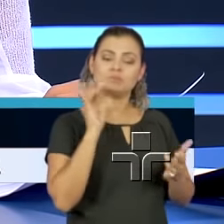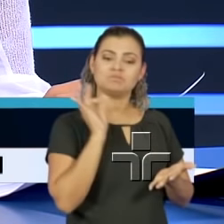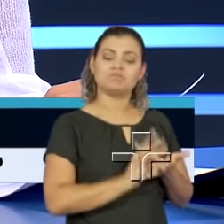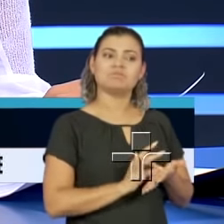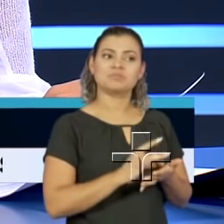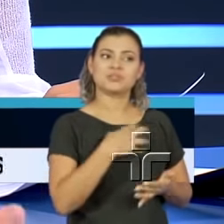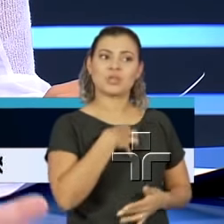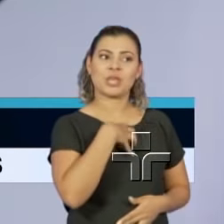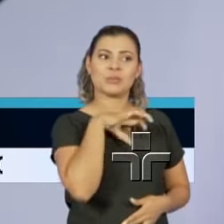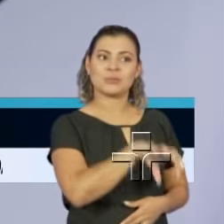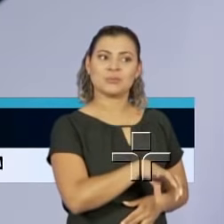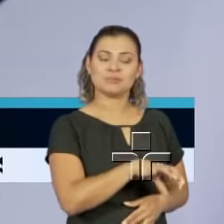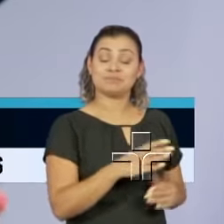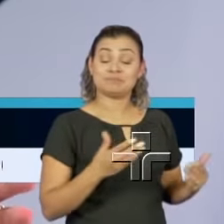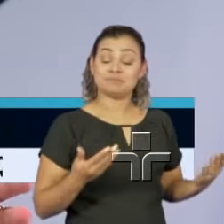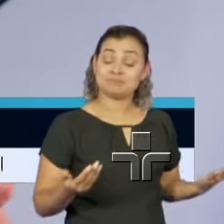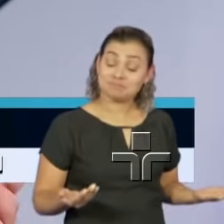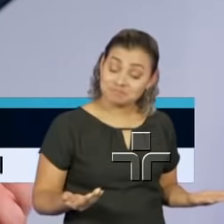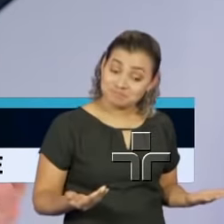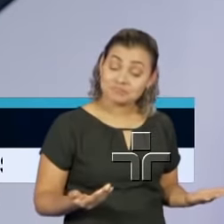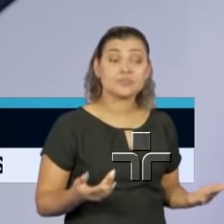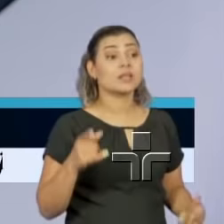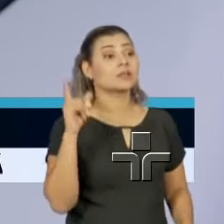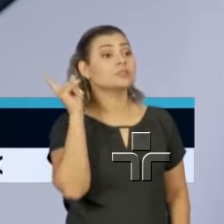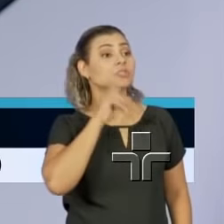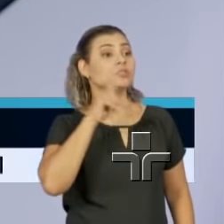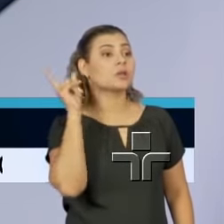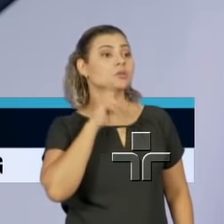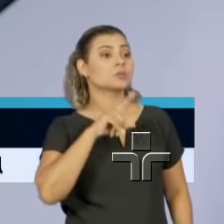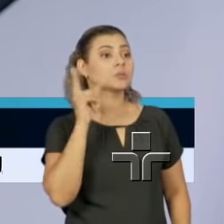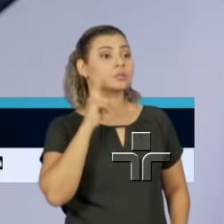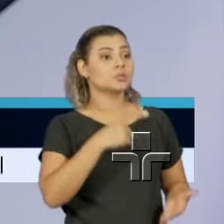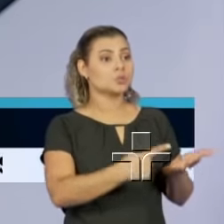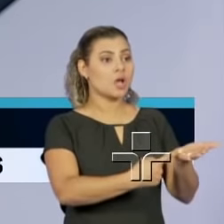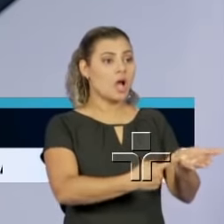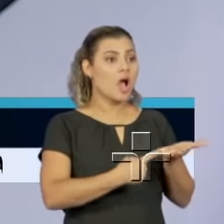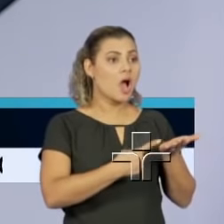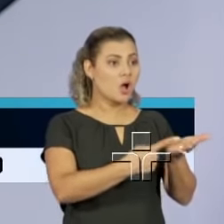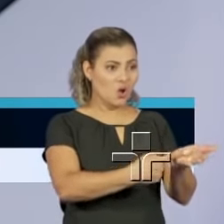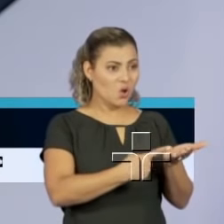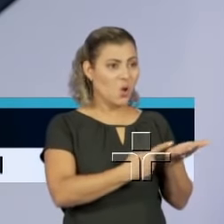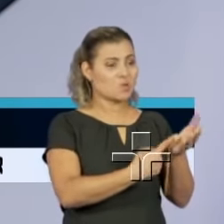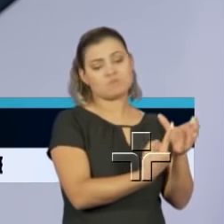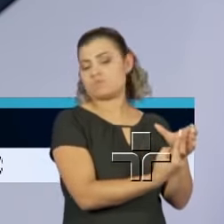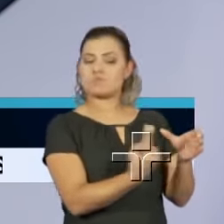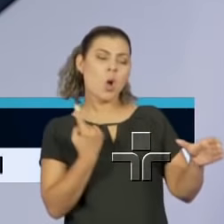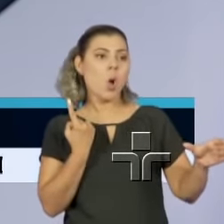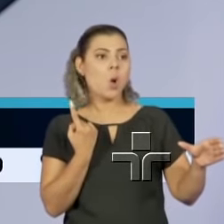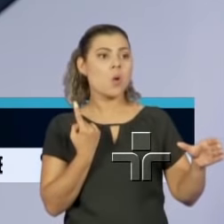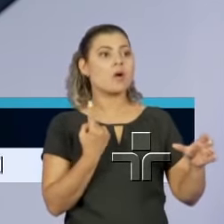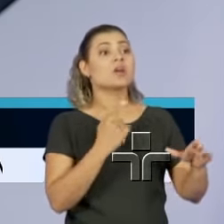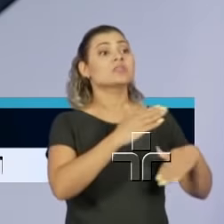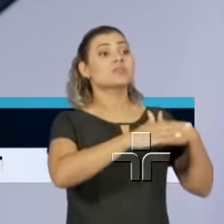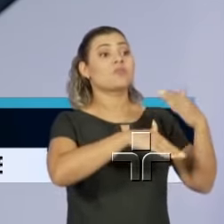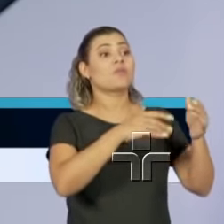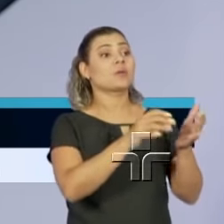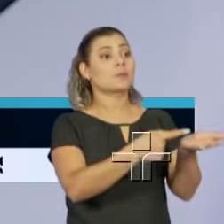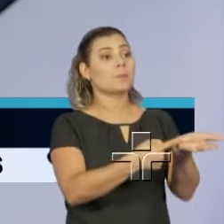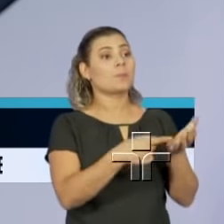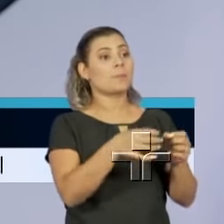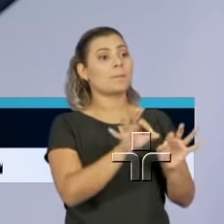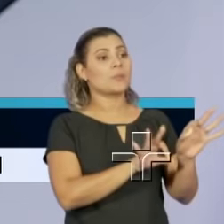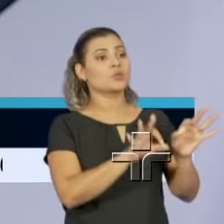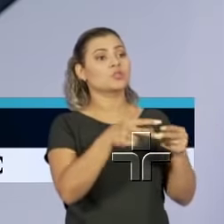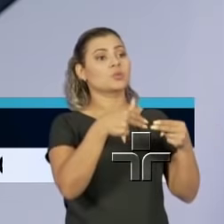definitiva, e ele já mudou quando os Estados Unidos se retiraram do acordo que procurava conter o desenvolvimento do programa